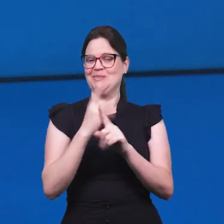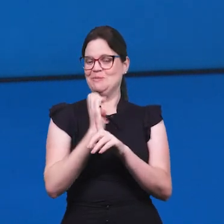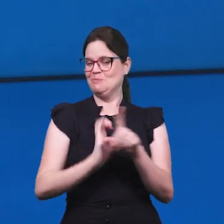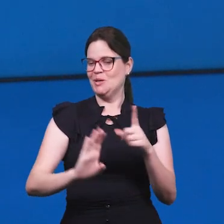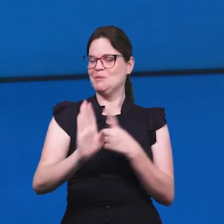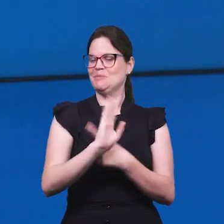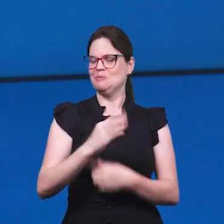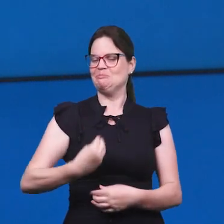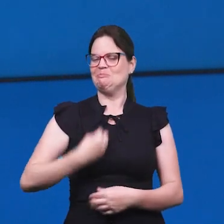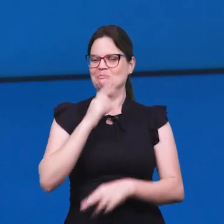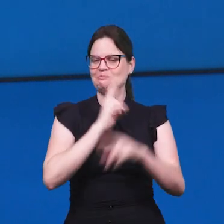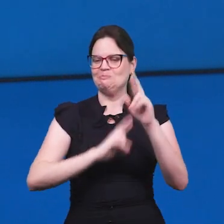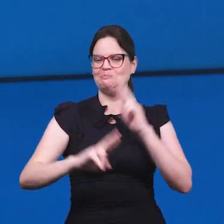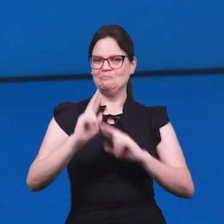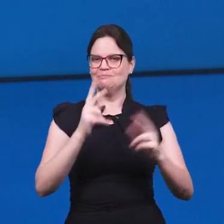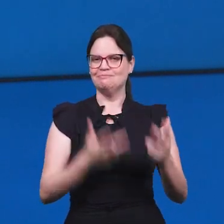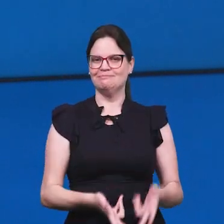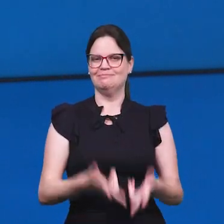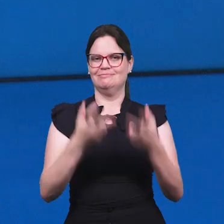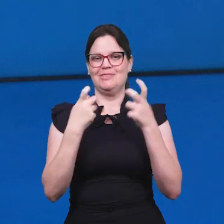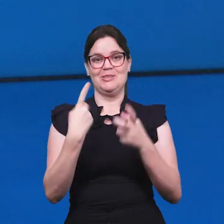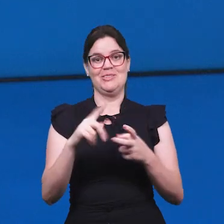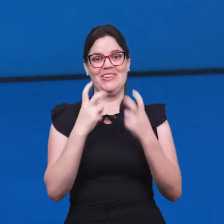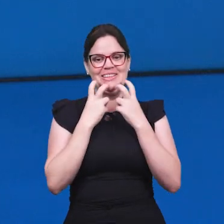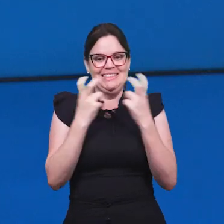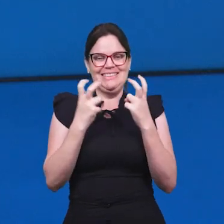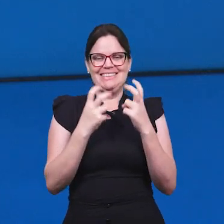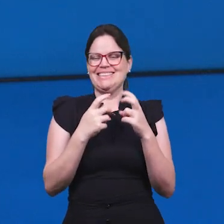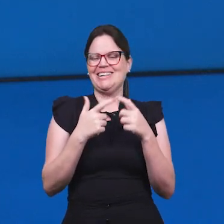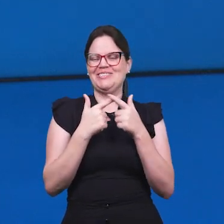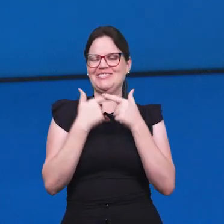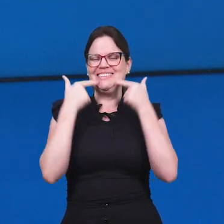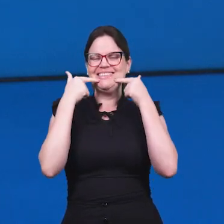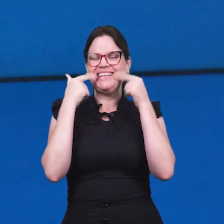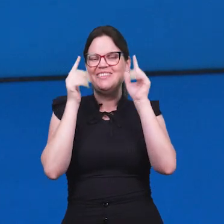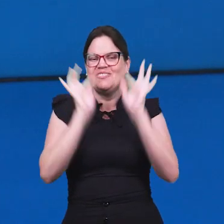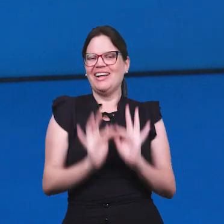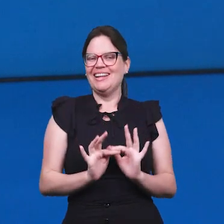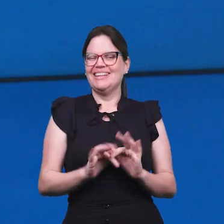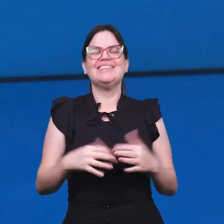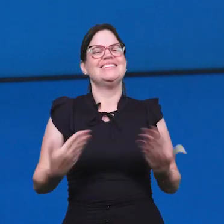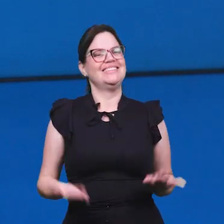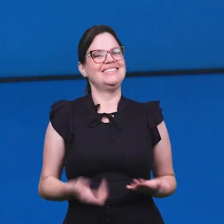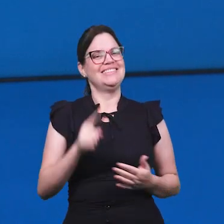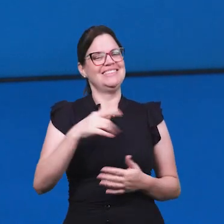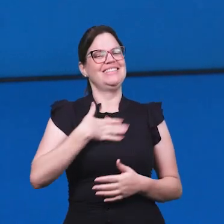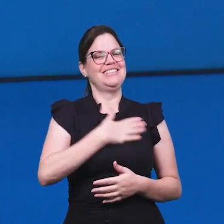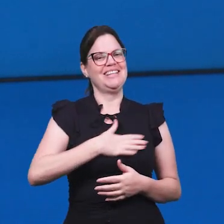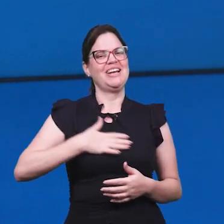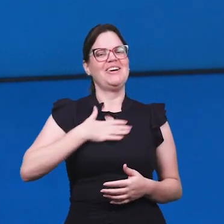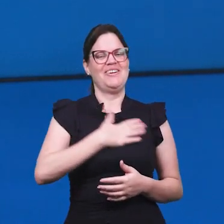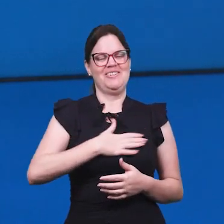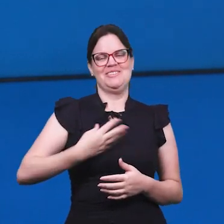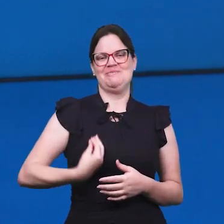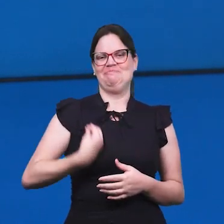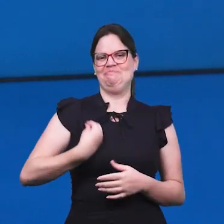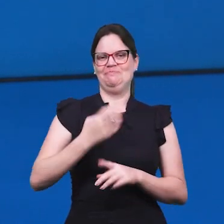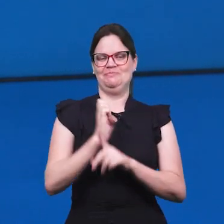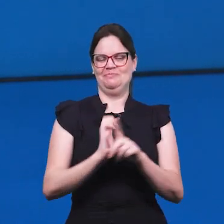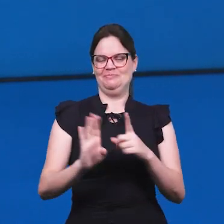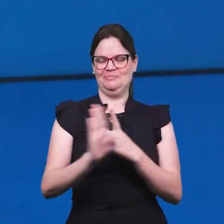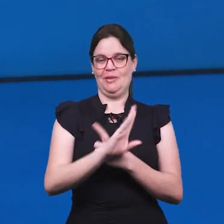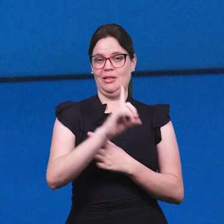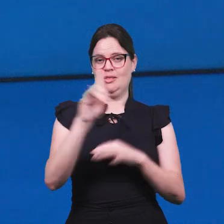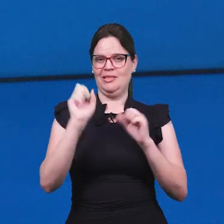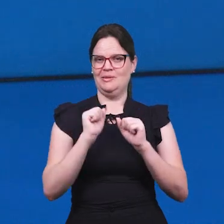pela sua reação, o seu gritinho e o seu sorriso, a maneira como você gosta de participar da Escola Bíblica. Deus abençoe